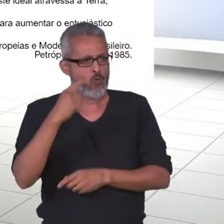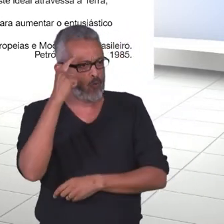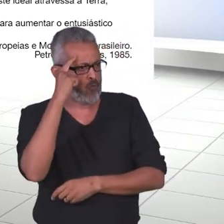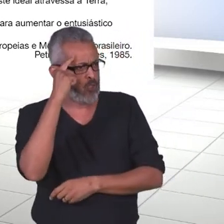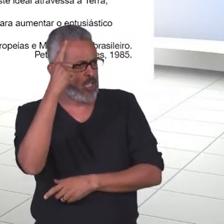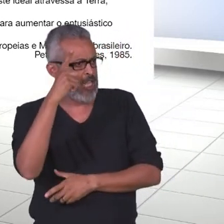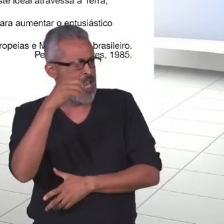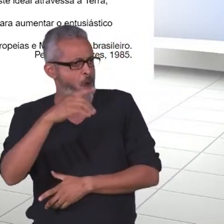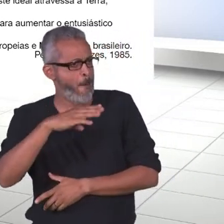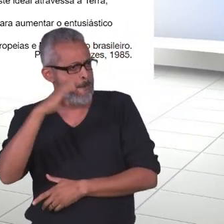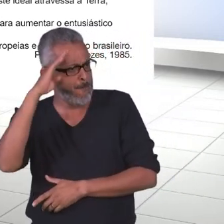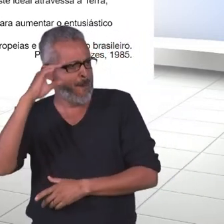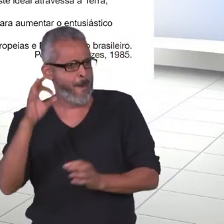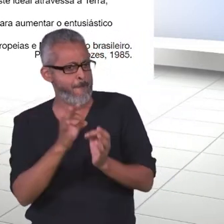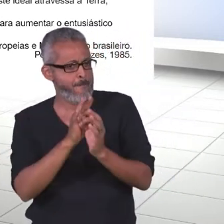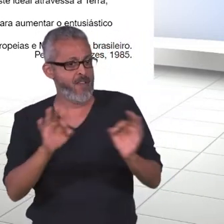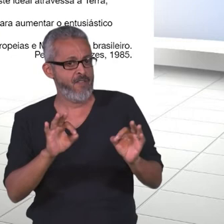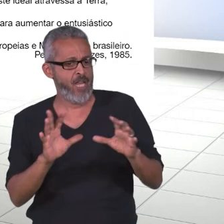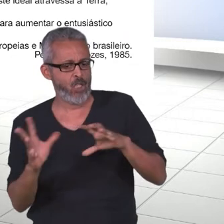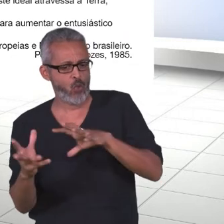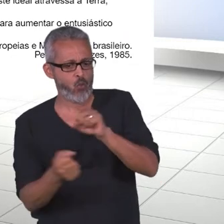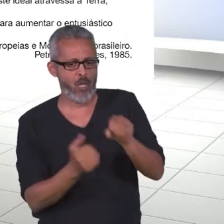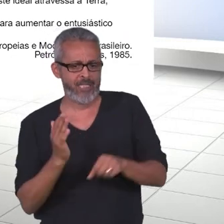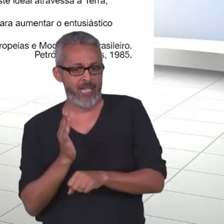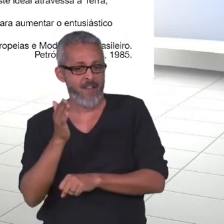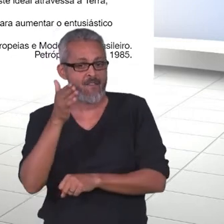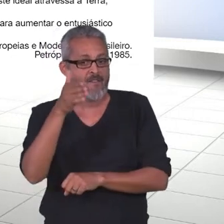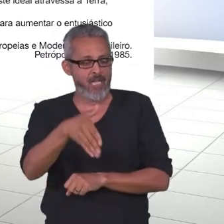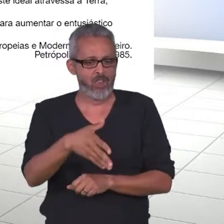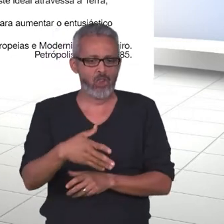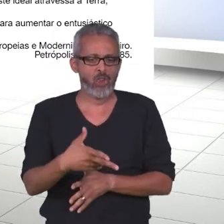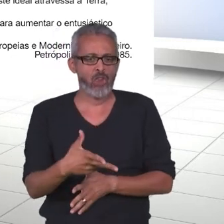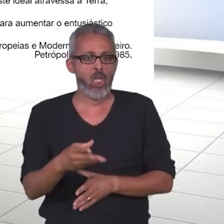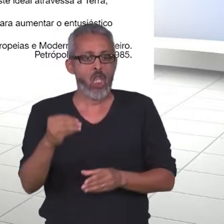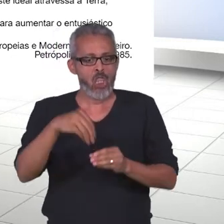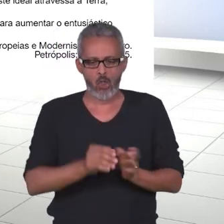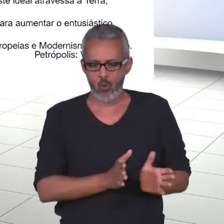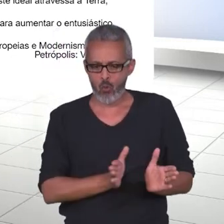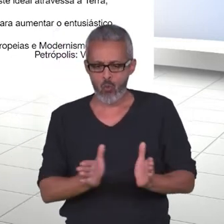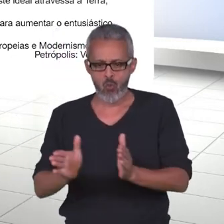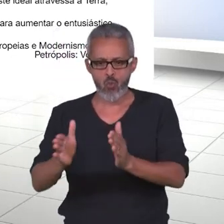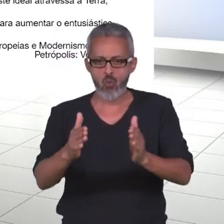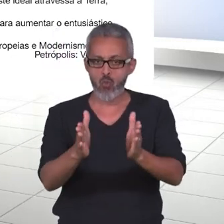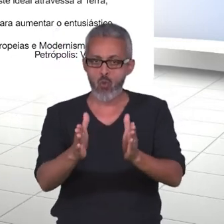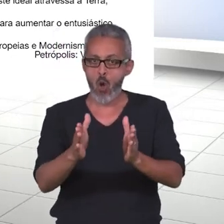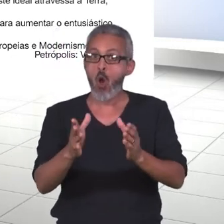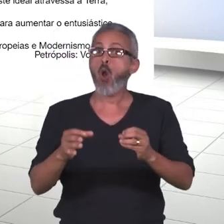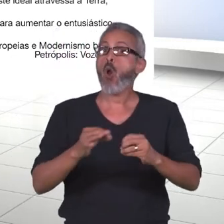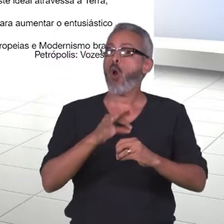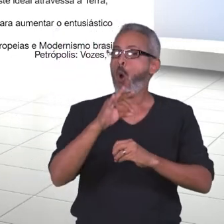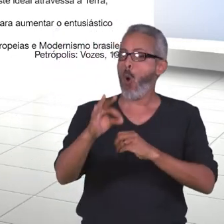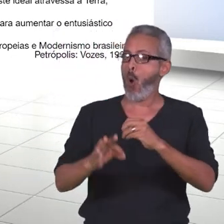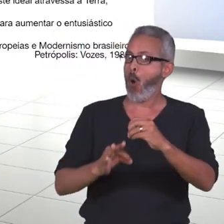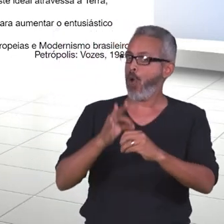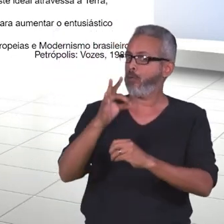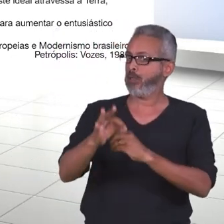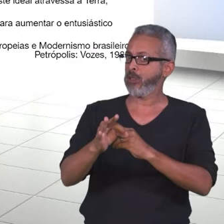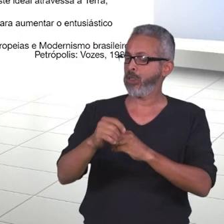elementos essenciais de nossa poesia. A literatura exaltou até hoje